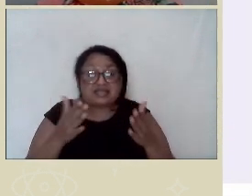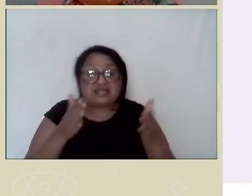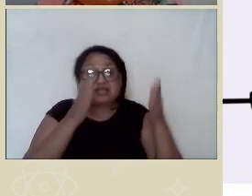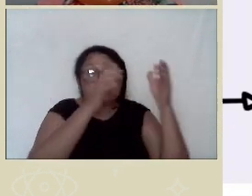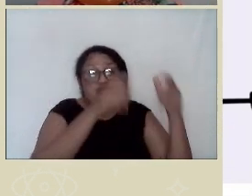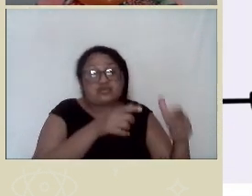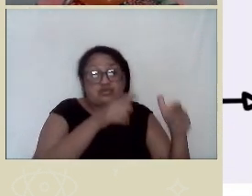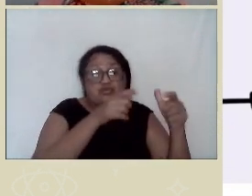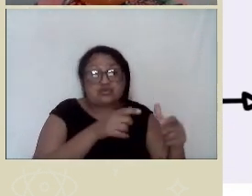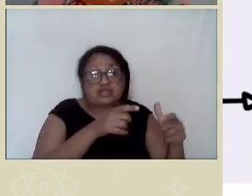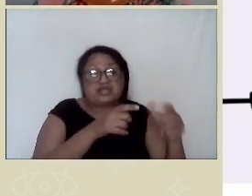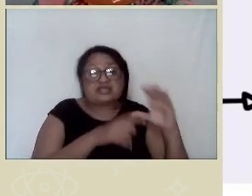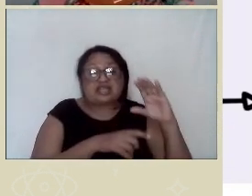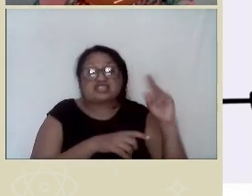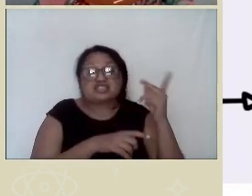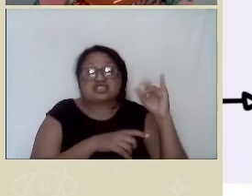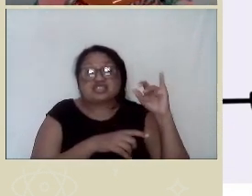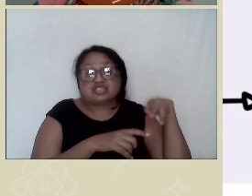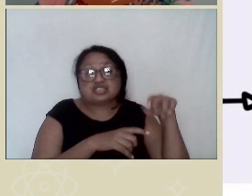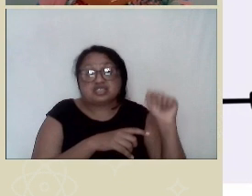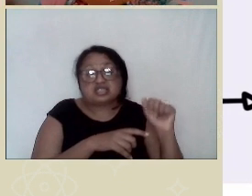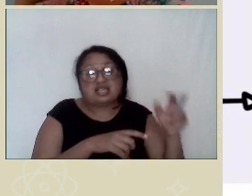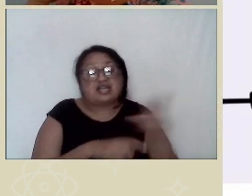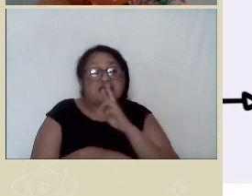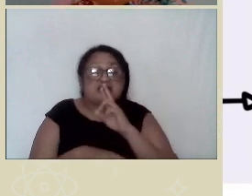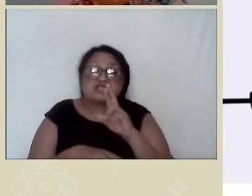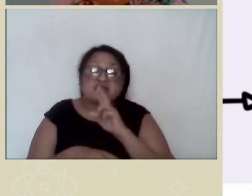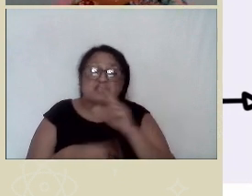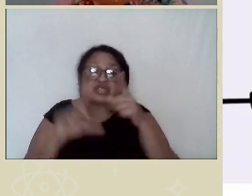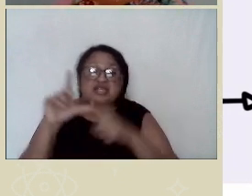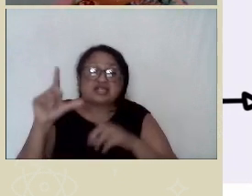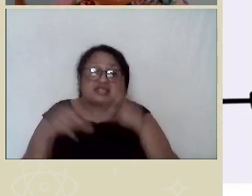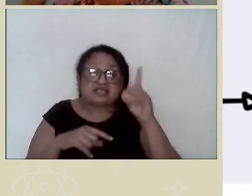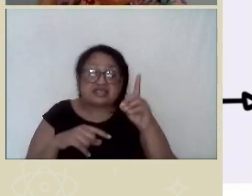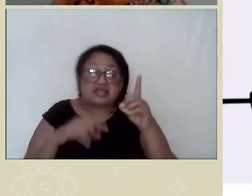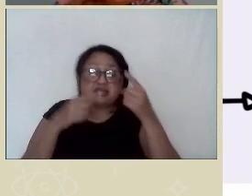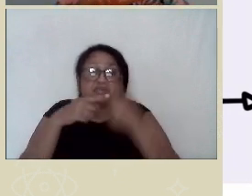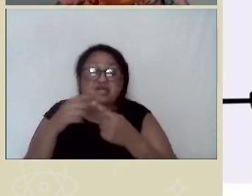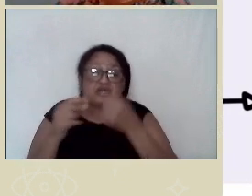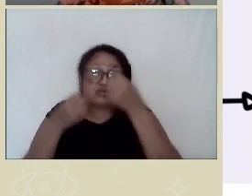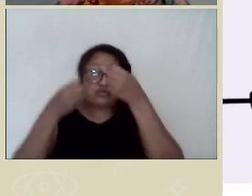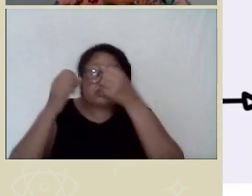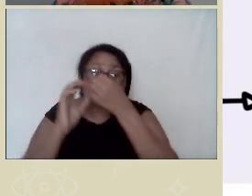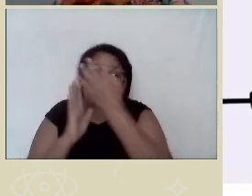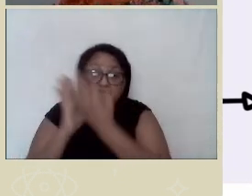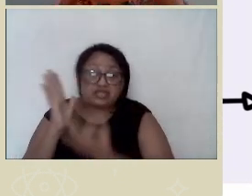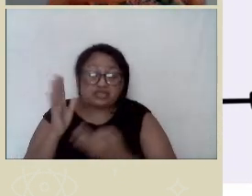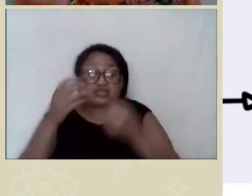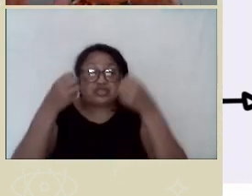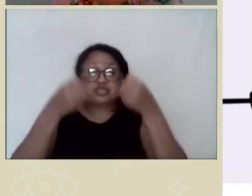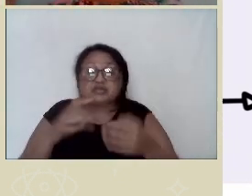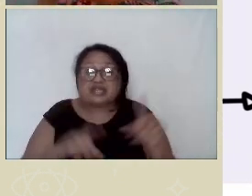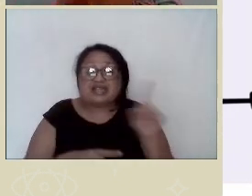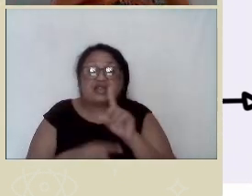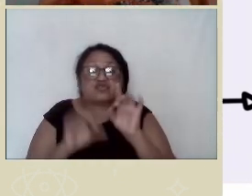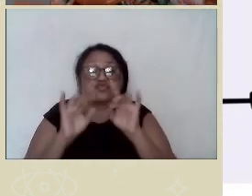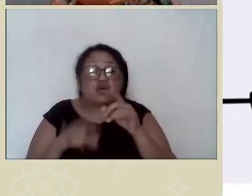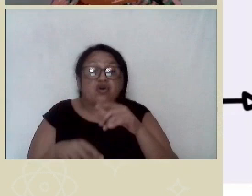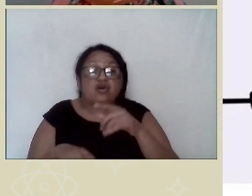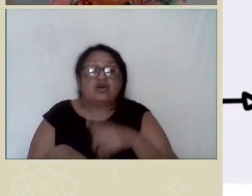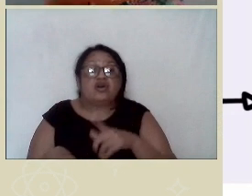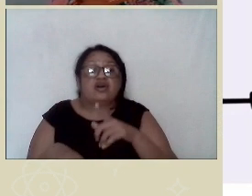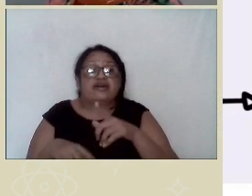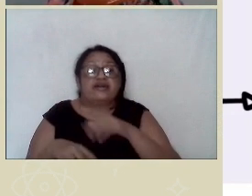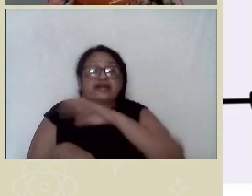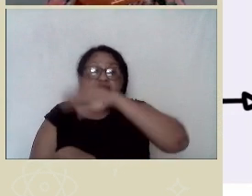da questão 13 a nossa resposta é a letra D porque o texto explica que não apenas o desgelo mas também o movimento que é